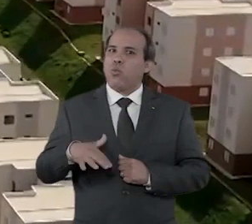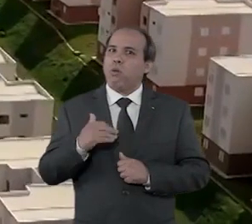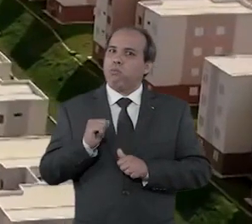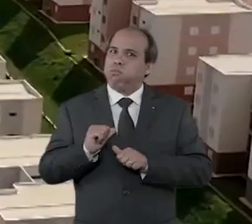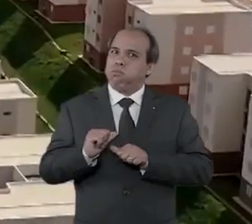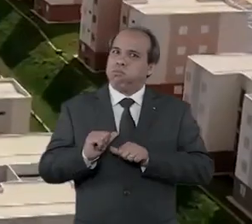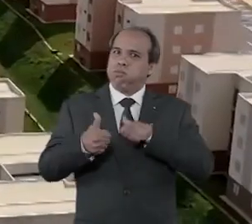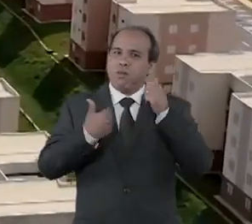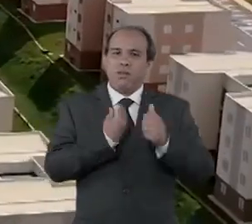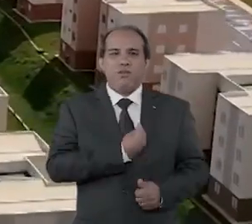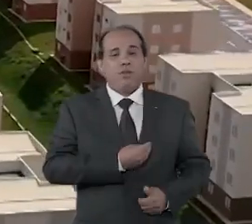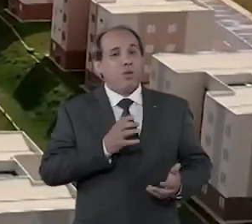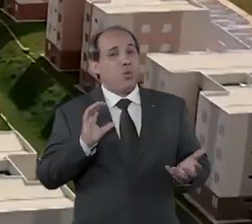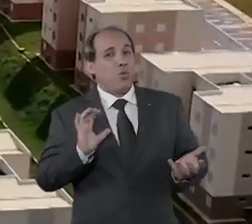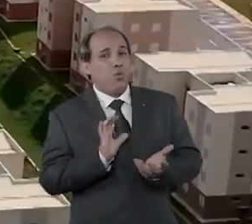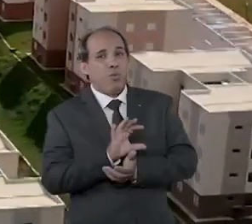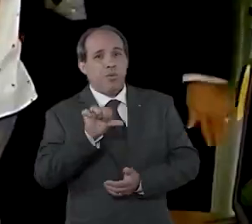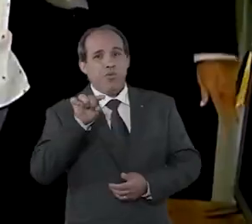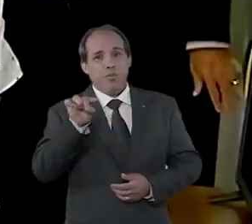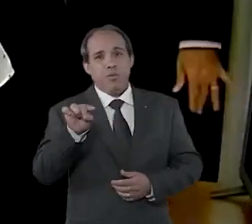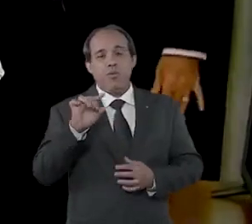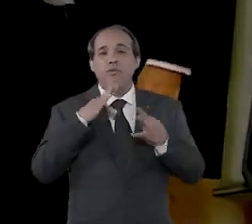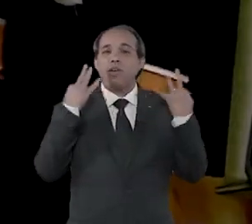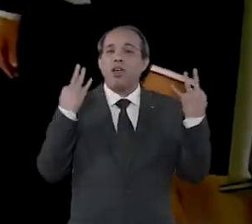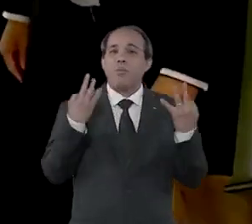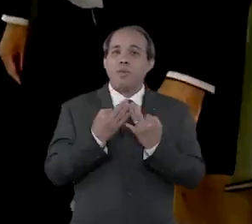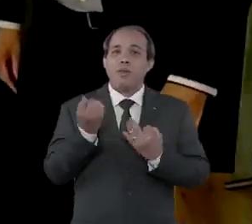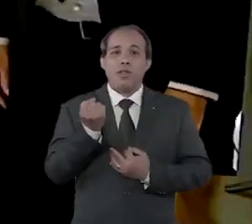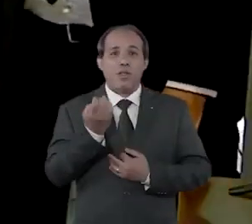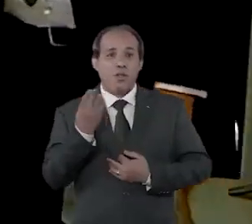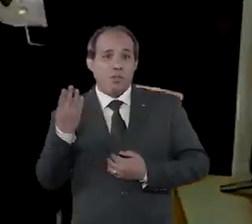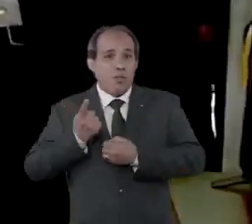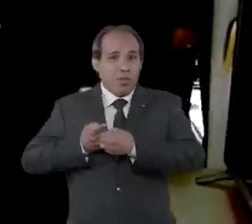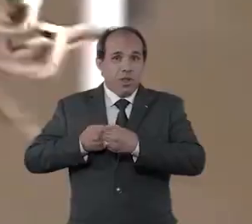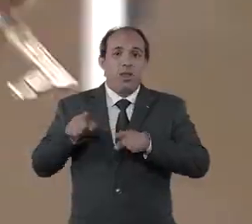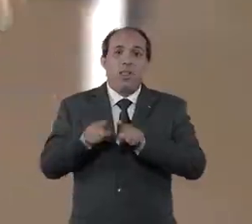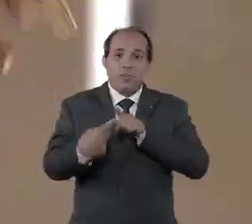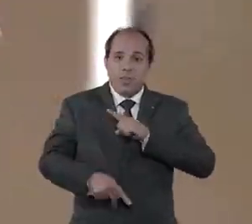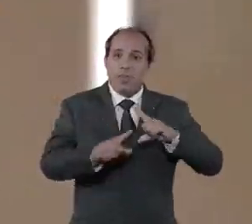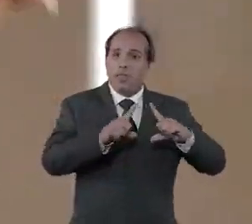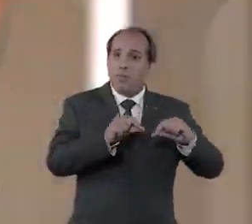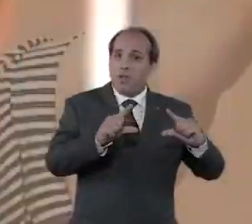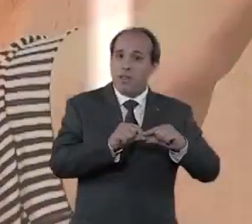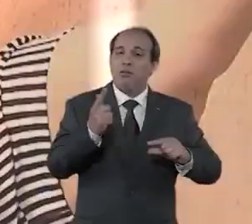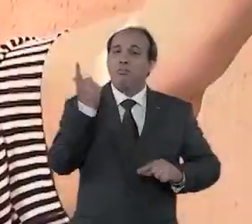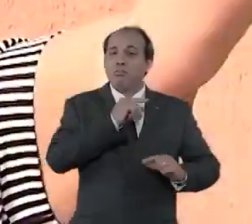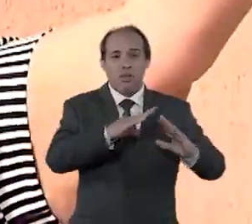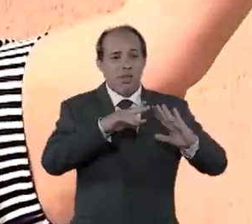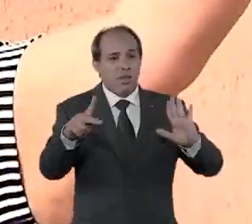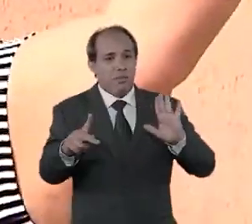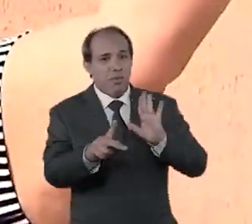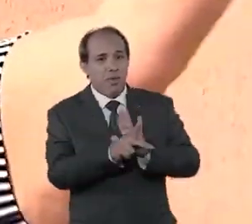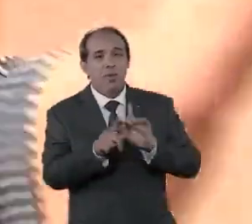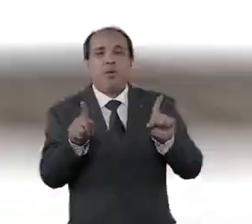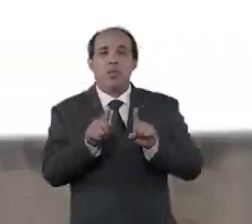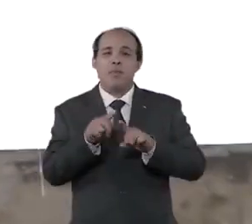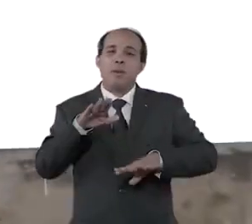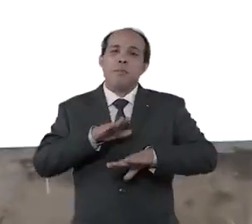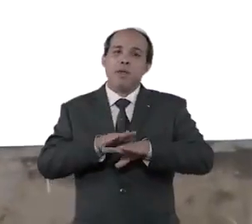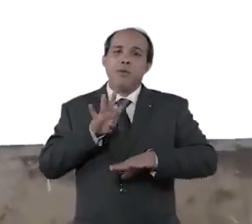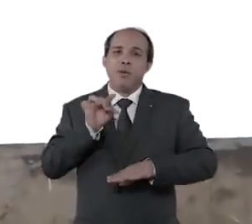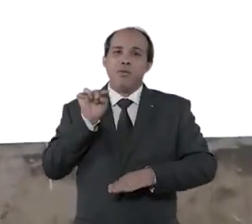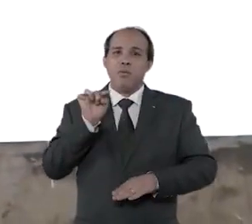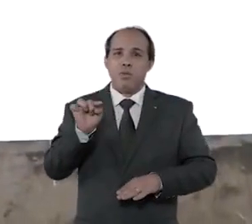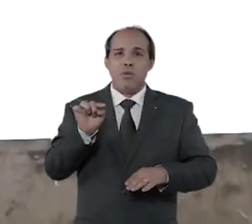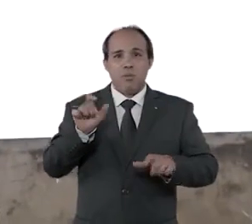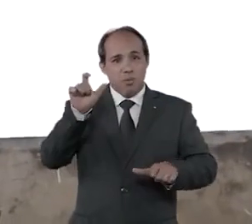Foi cabulosa a transformação na vida de 9.000 famílias de São Sebastião e de Brasília, que agora tem uma casa própria. E dos